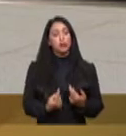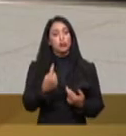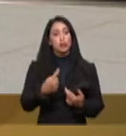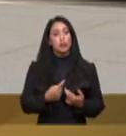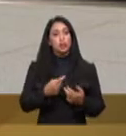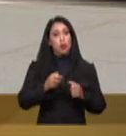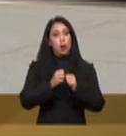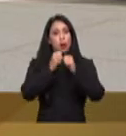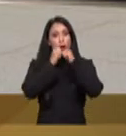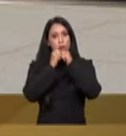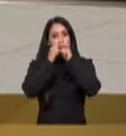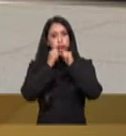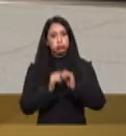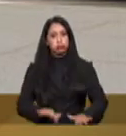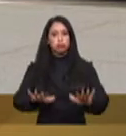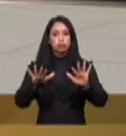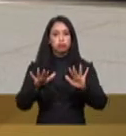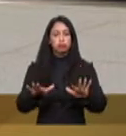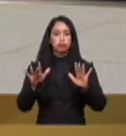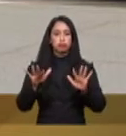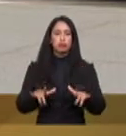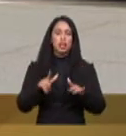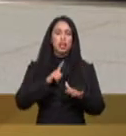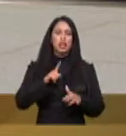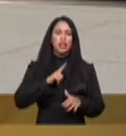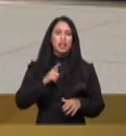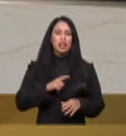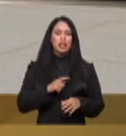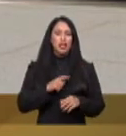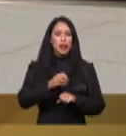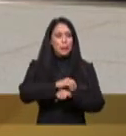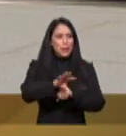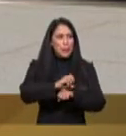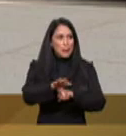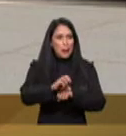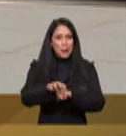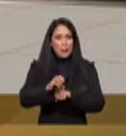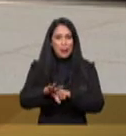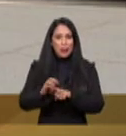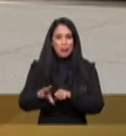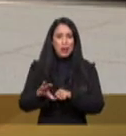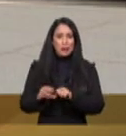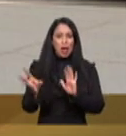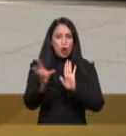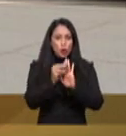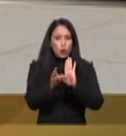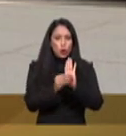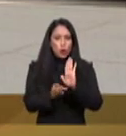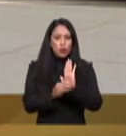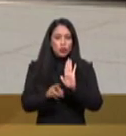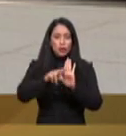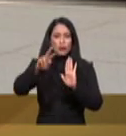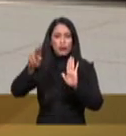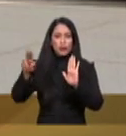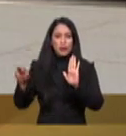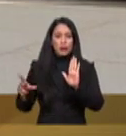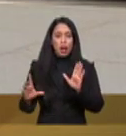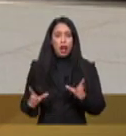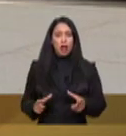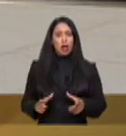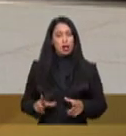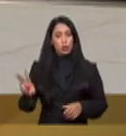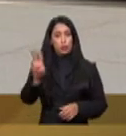massa consiste no, abro aspas, envio, compartilhamento ou encaminhamento de um mesmo conteúdo ou de variações deste, para um grande volume